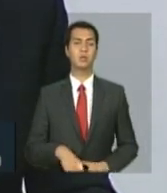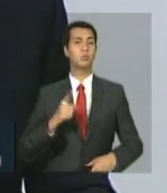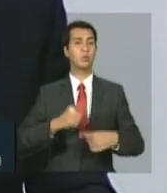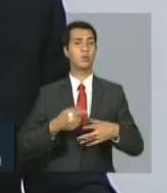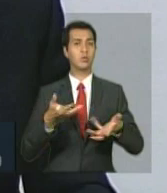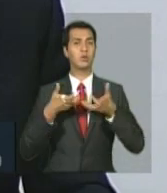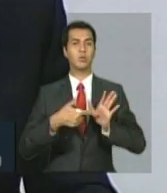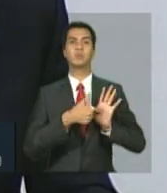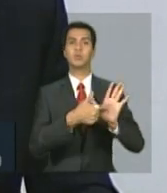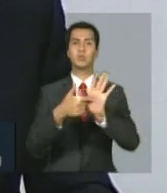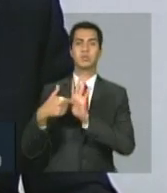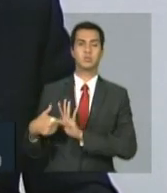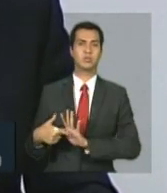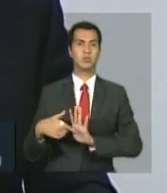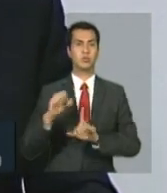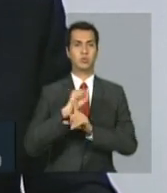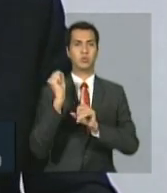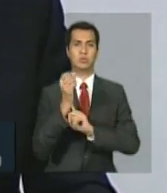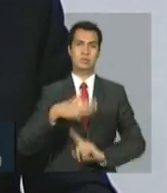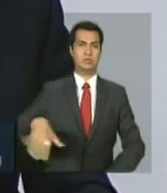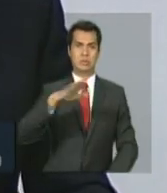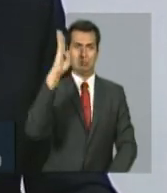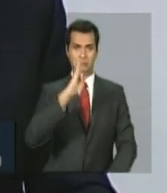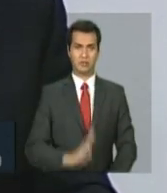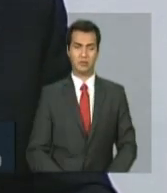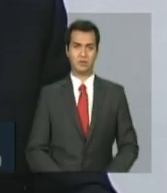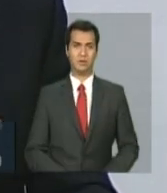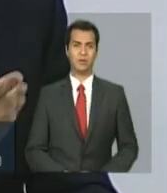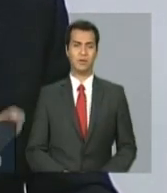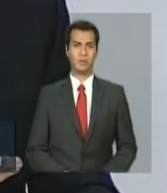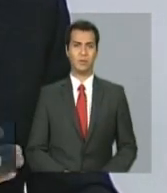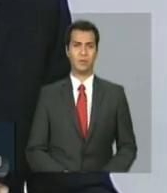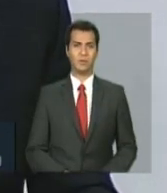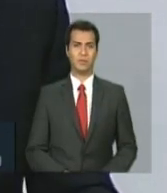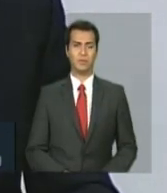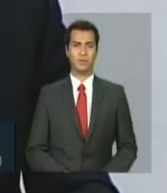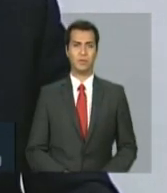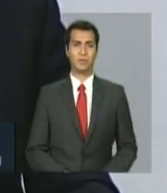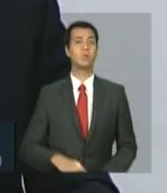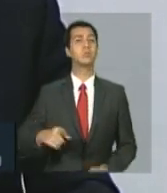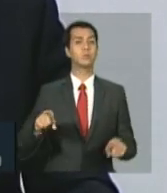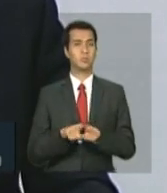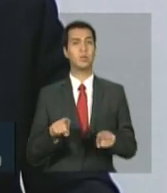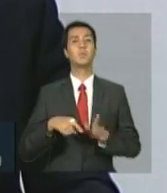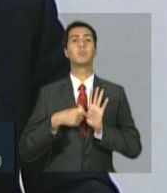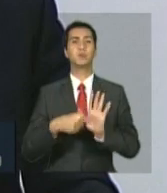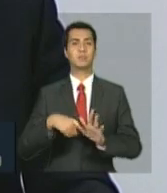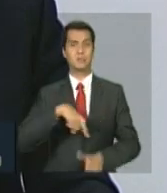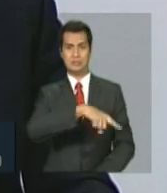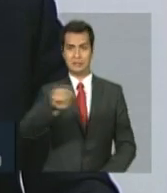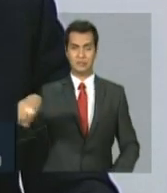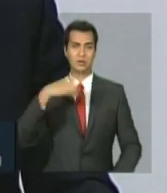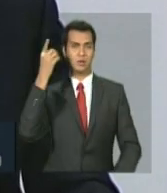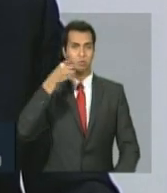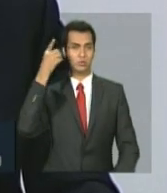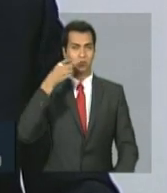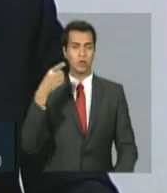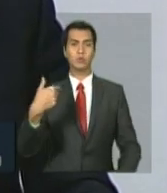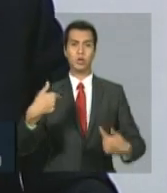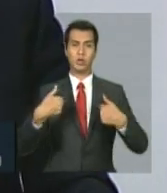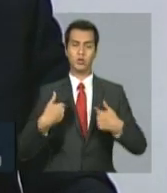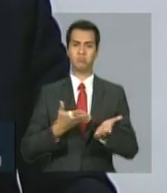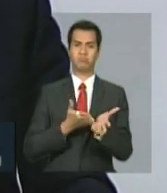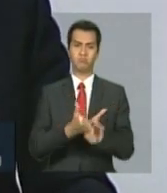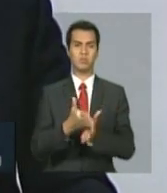sociedade brasileira e aos senhores dessa casa, me interessa muito mostrar aos senhores dessa casa o meu compromisso, a minha conduta